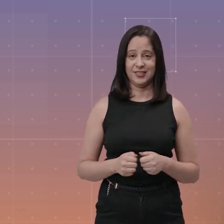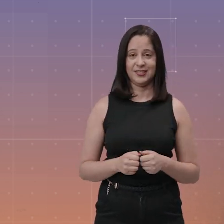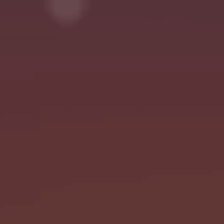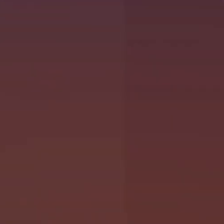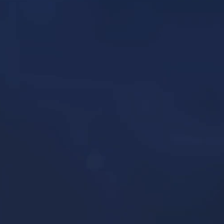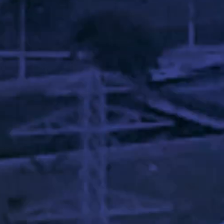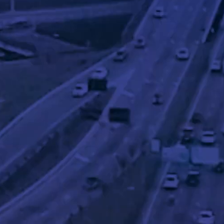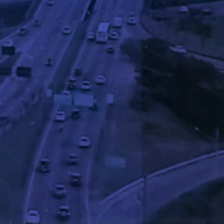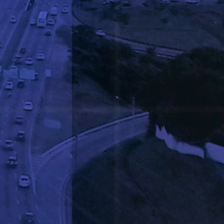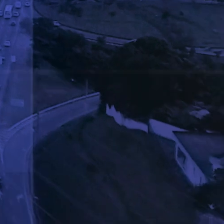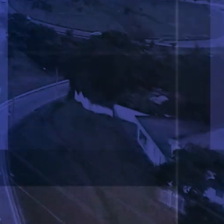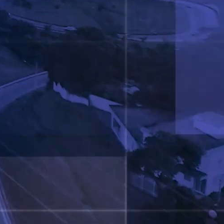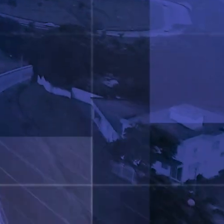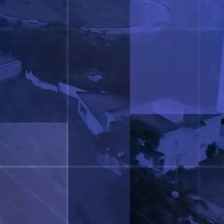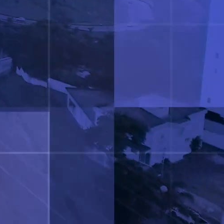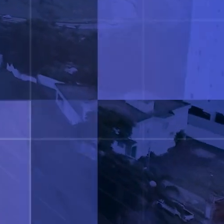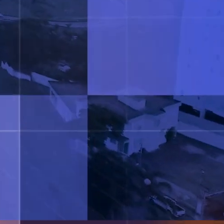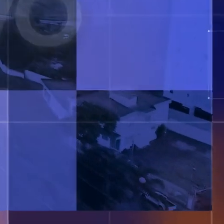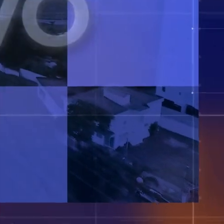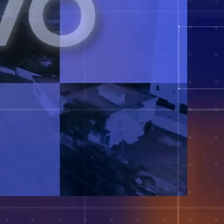aqui.